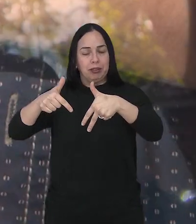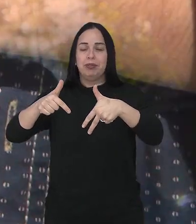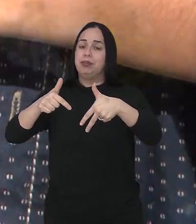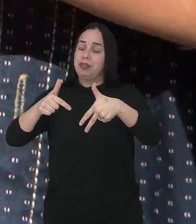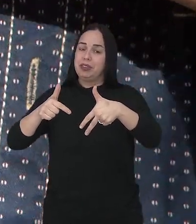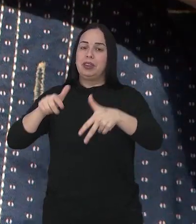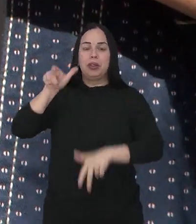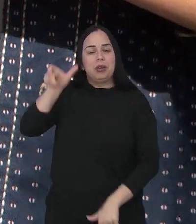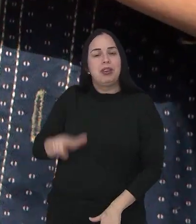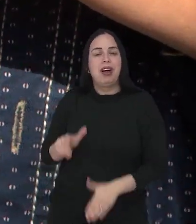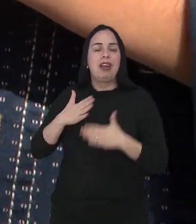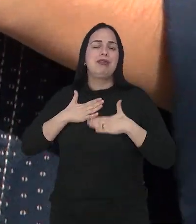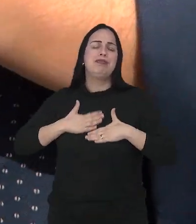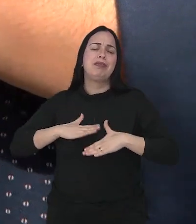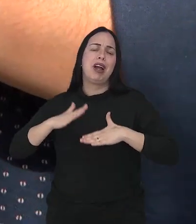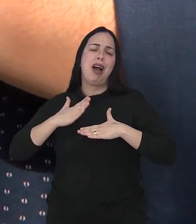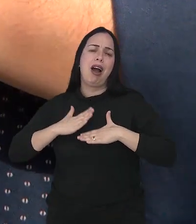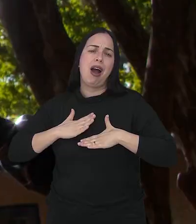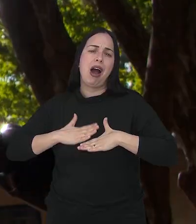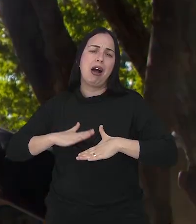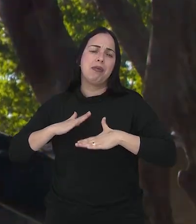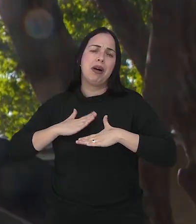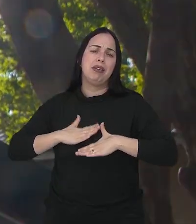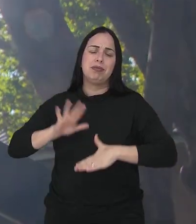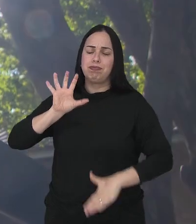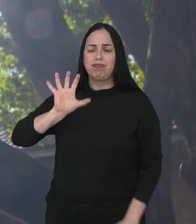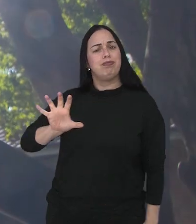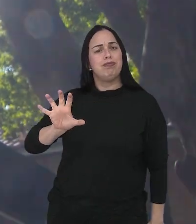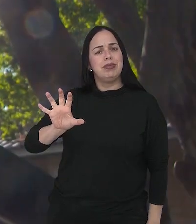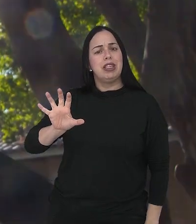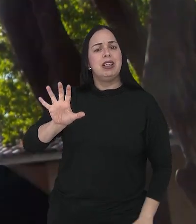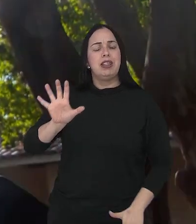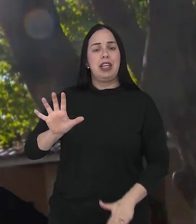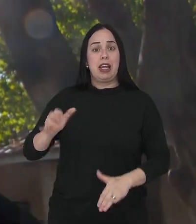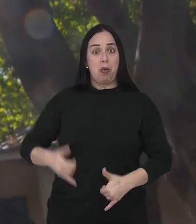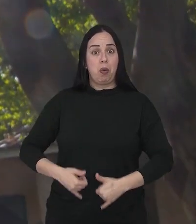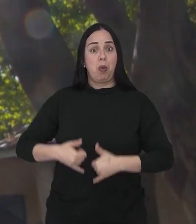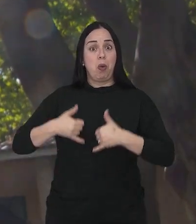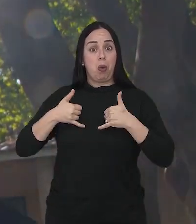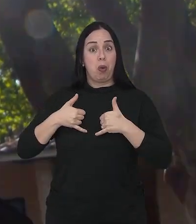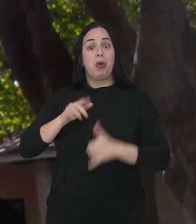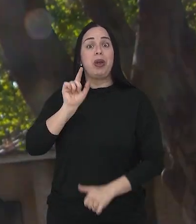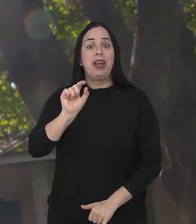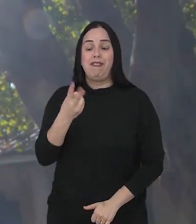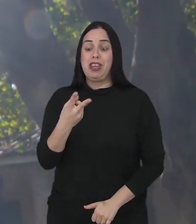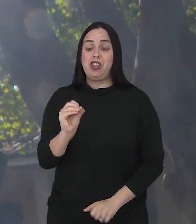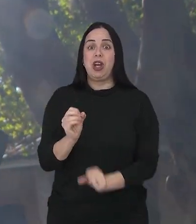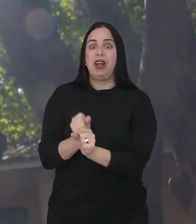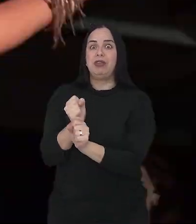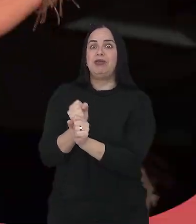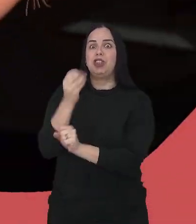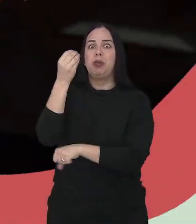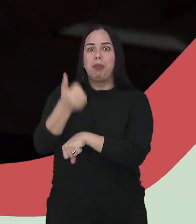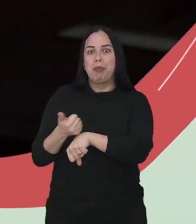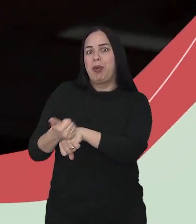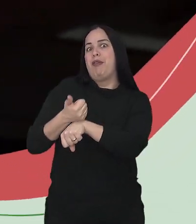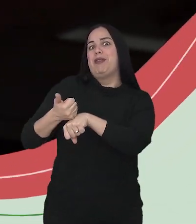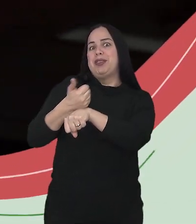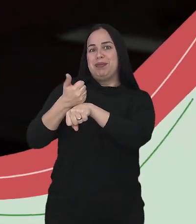mulher. Com seu jeito calmo e manso, sustenta com orgulho mais de 20 anos de carreira.